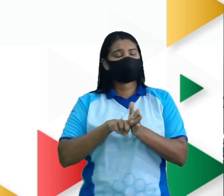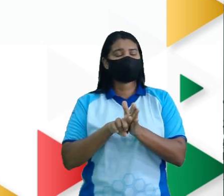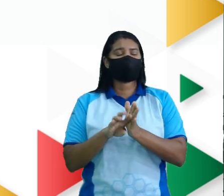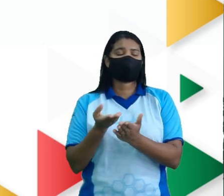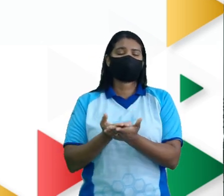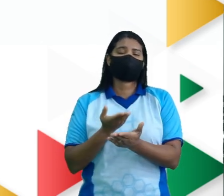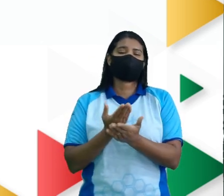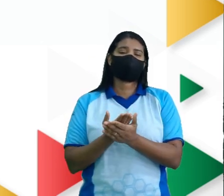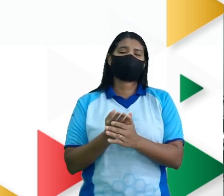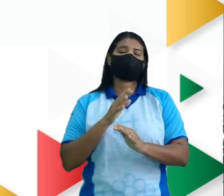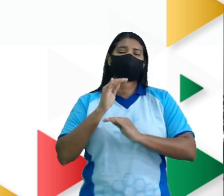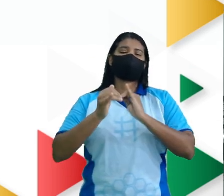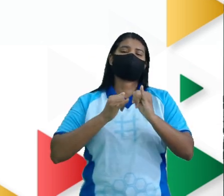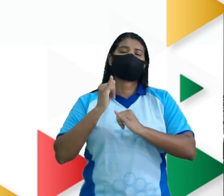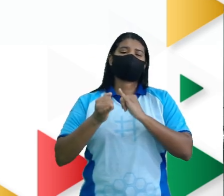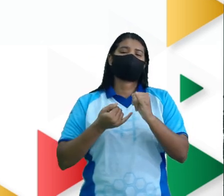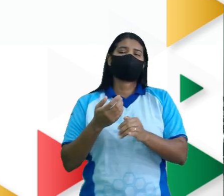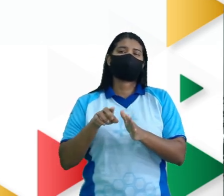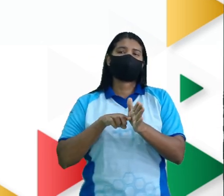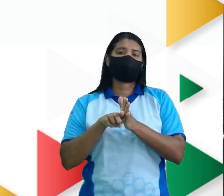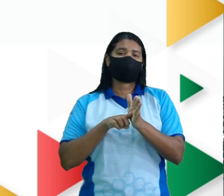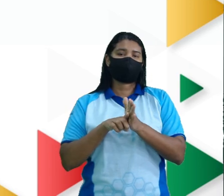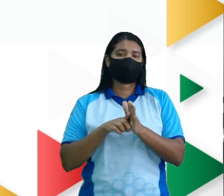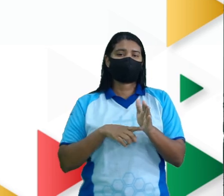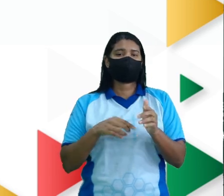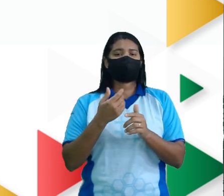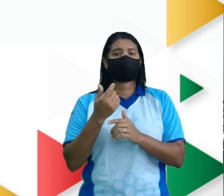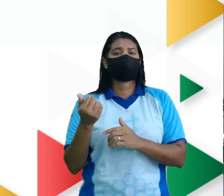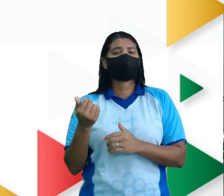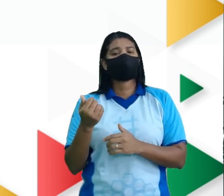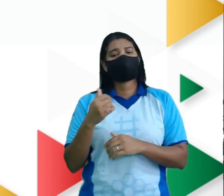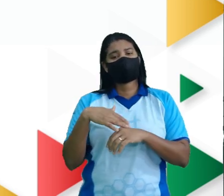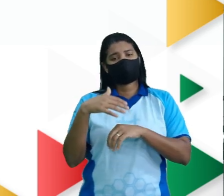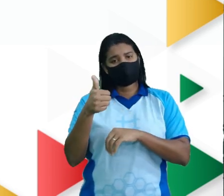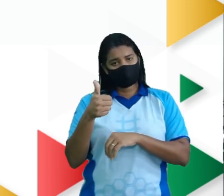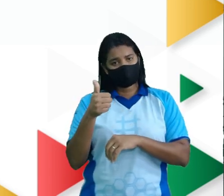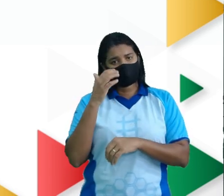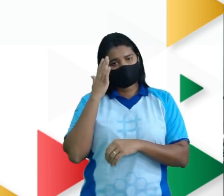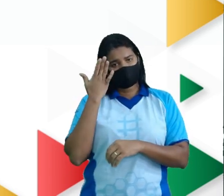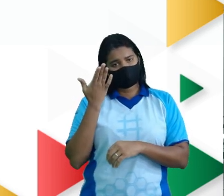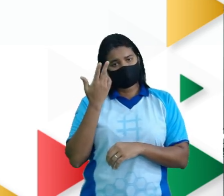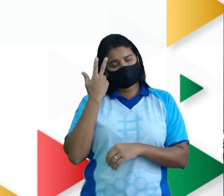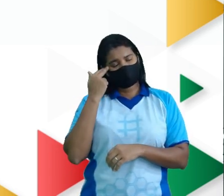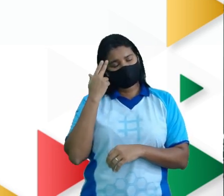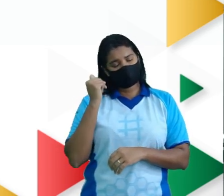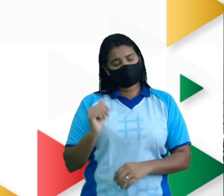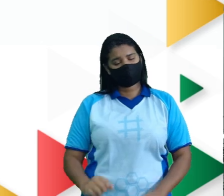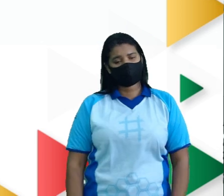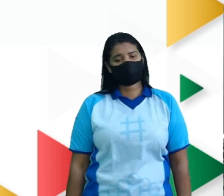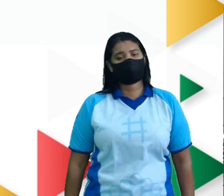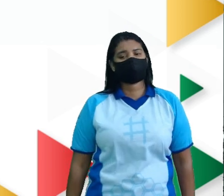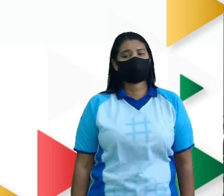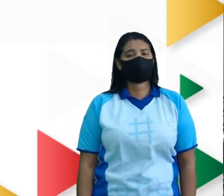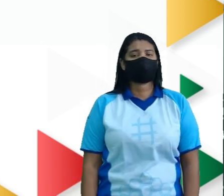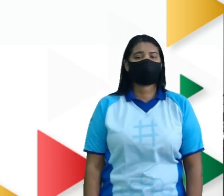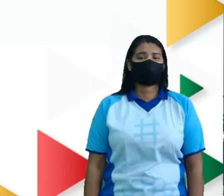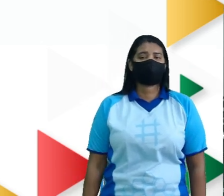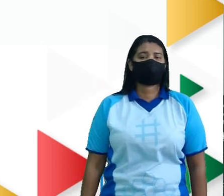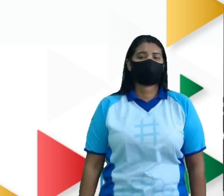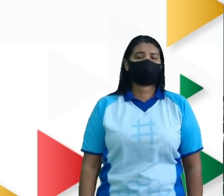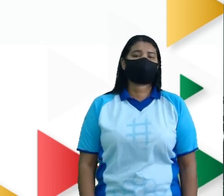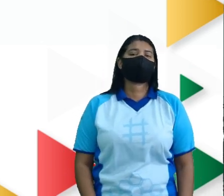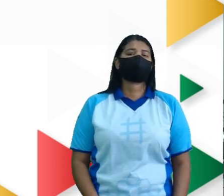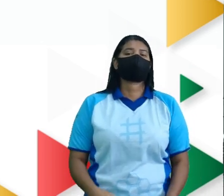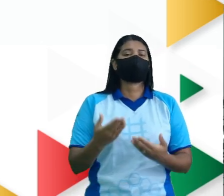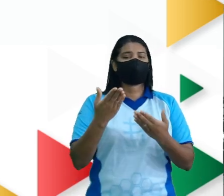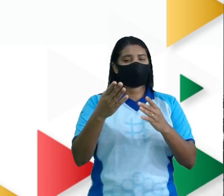na internet. Se pesquisar, vai para o Google Acadêmico, que é melhor do que esse outro Google normal. Só é colocar no Google normal, o Google